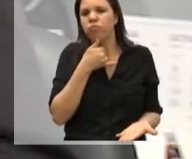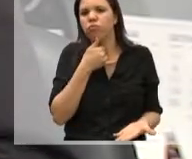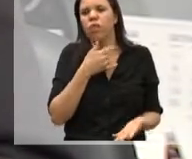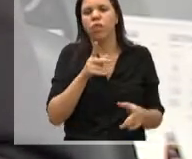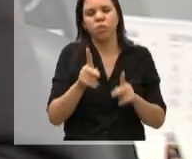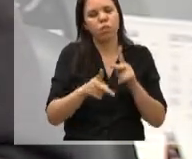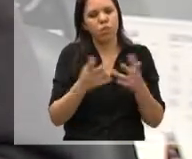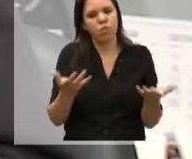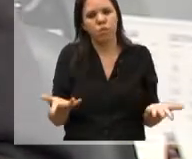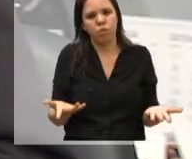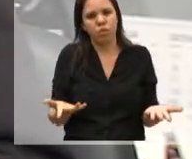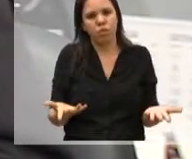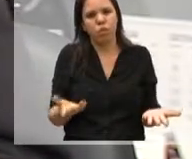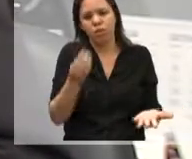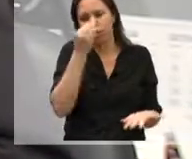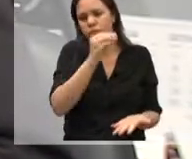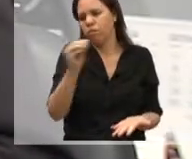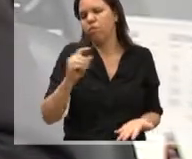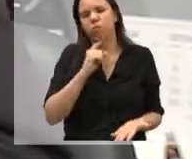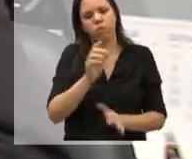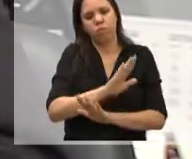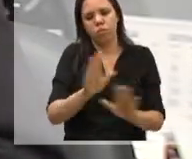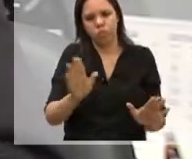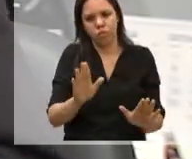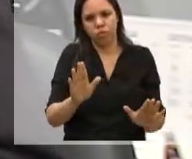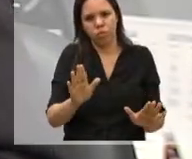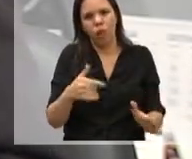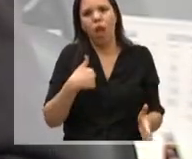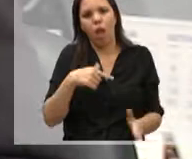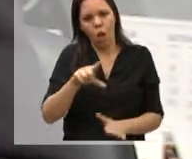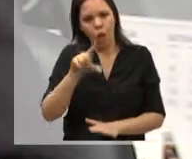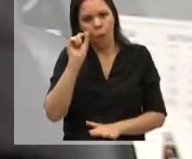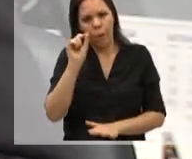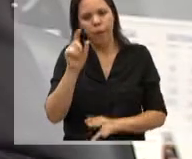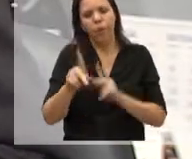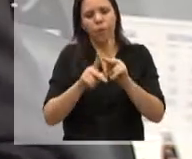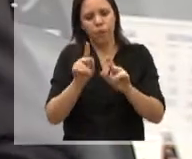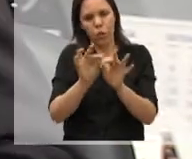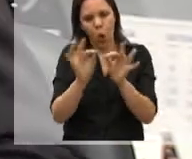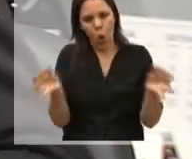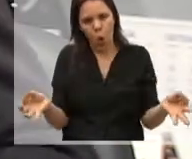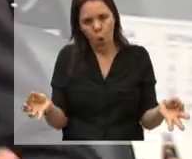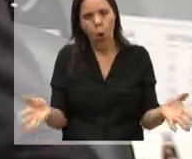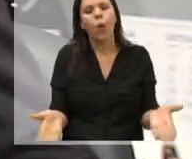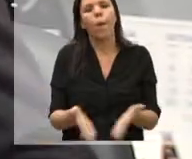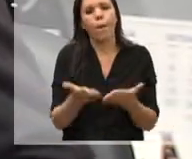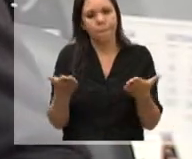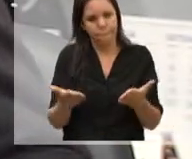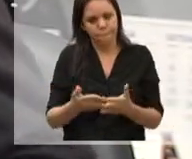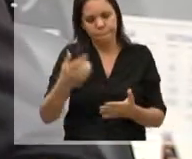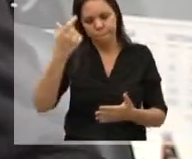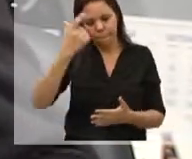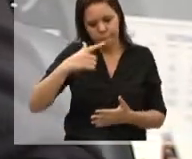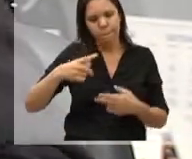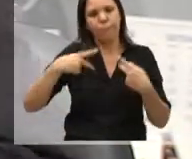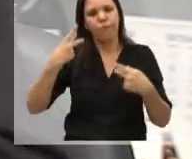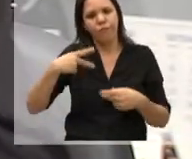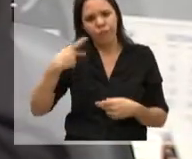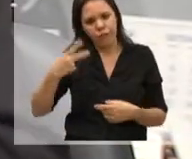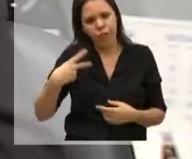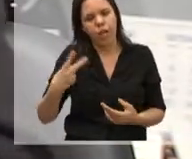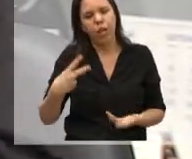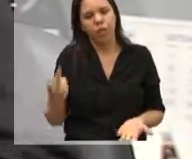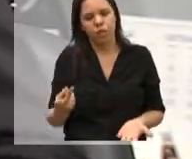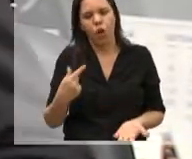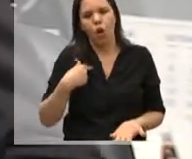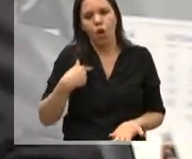faço uma opção preferencialmente por aquelas pessoas mais simples, mais humildes. É claro que o parlamentar, no meu caso,